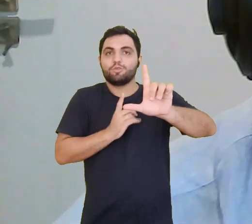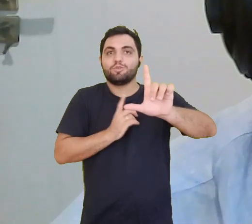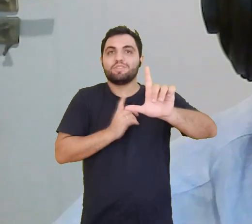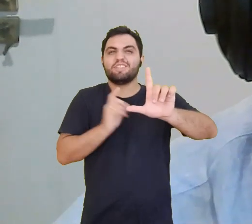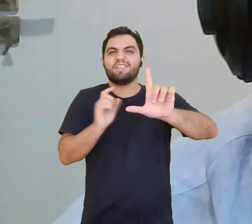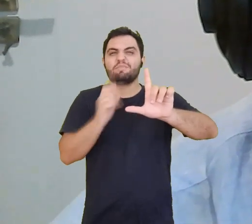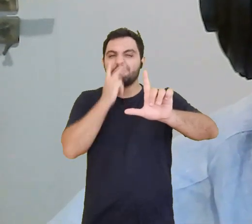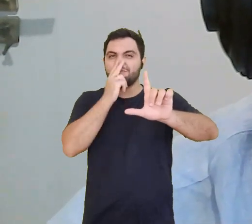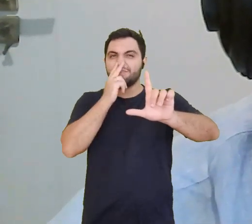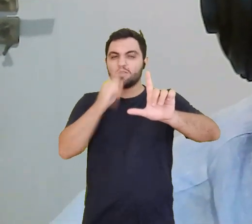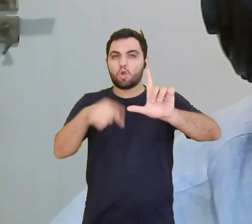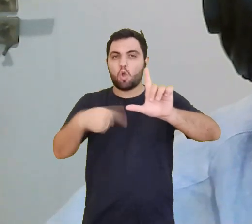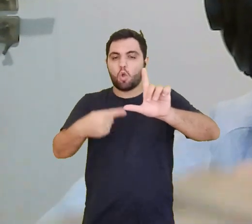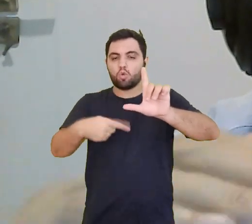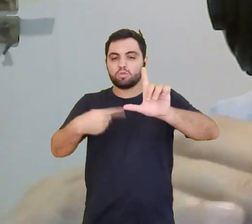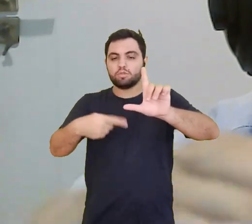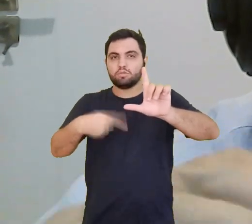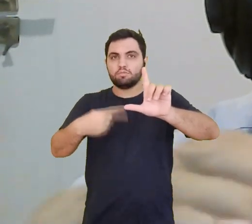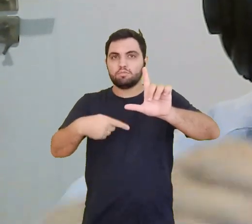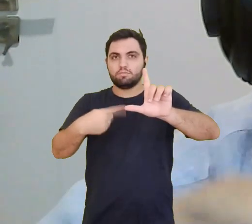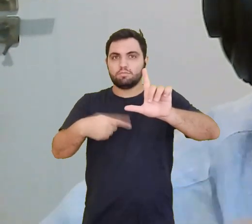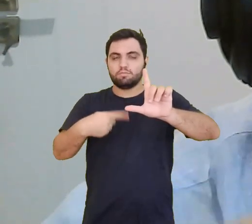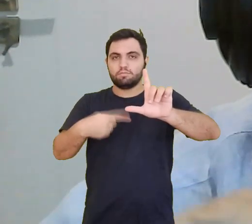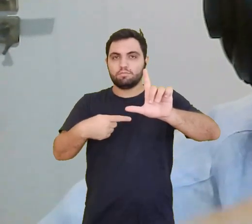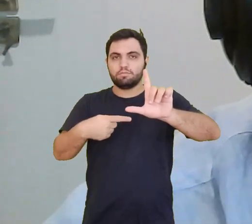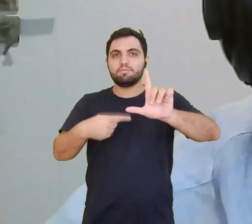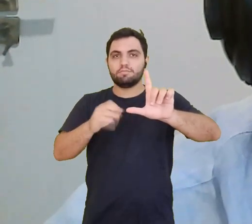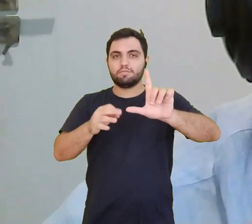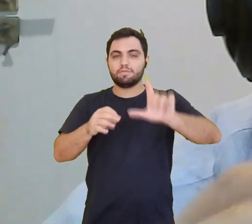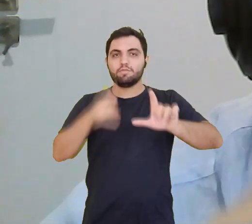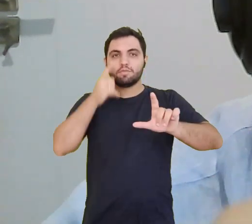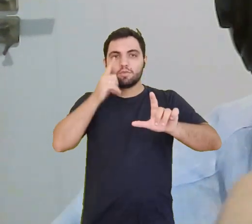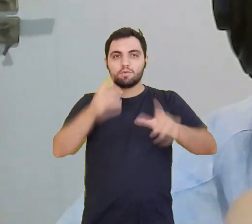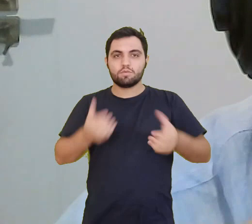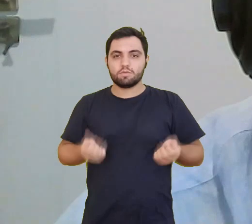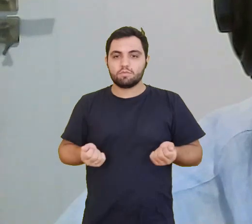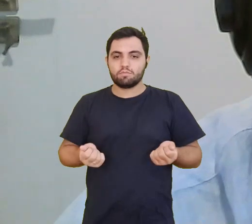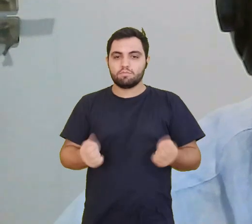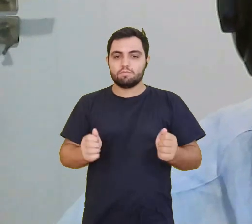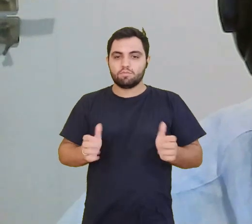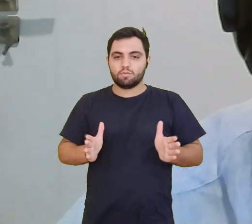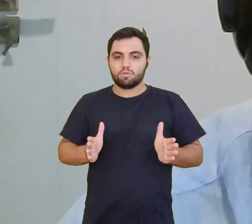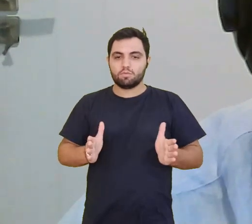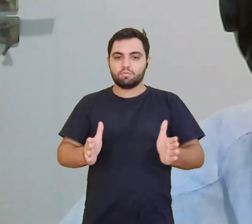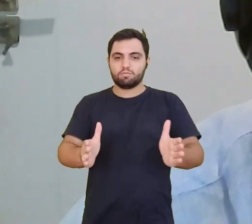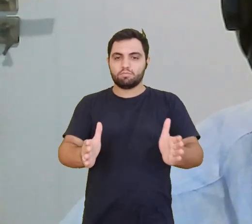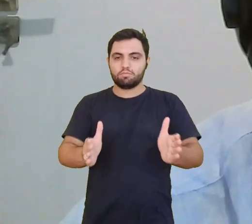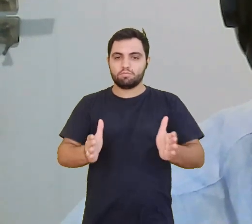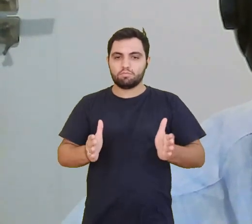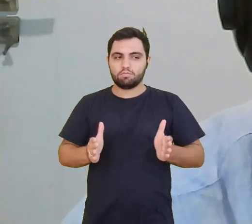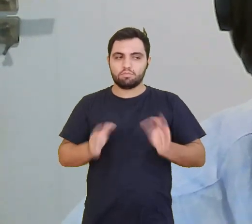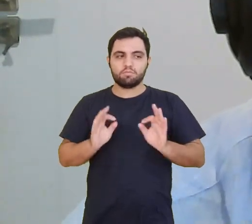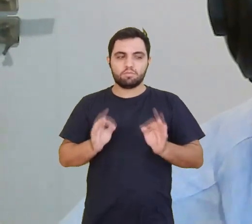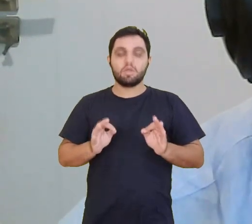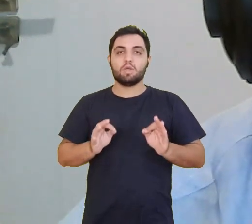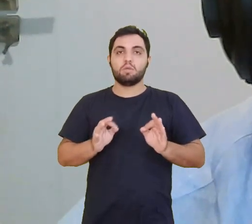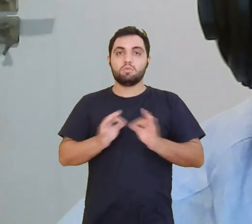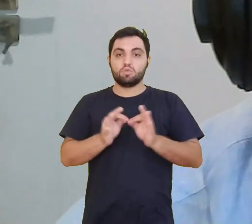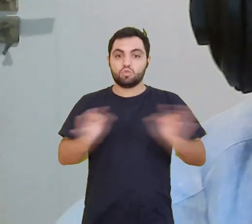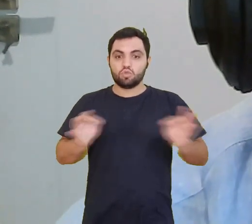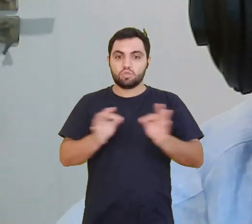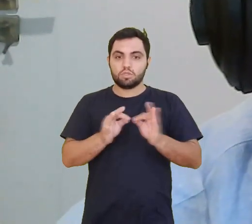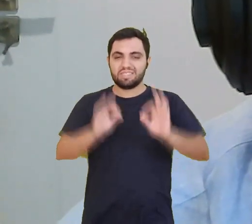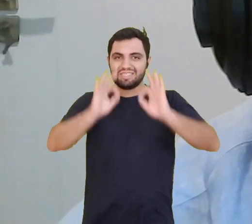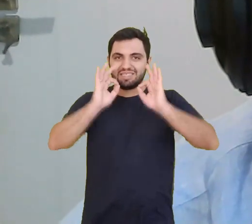para puxar a mesa um pouquinho mais para cima, um pouquinho mais para baixo e deixá-la numa distância correta